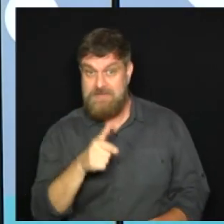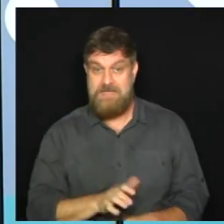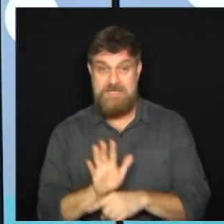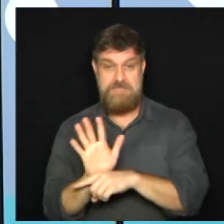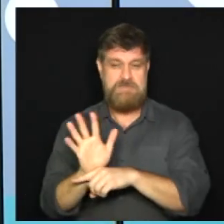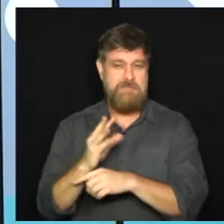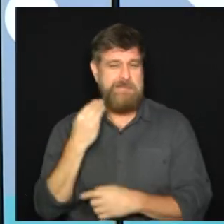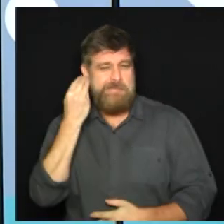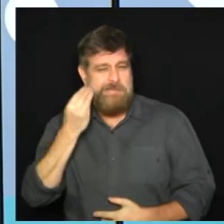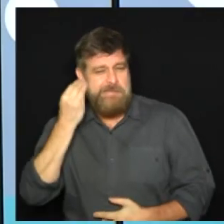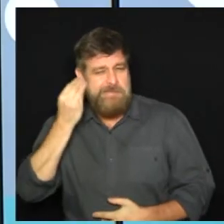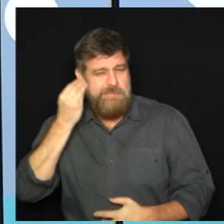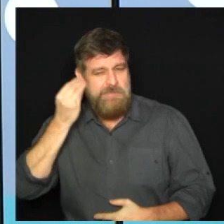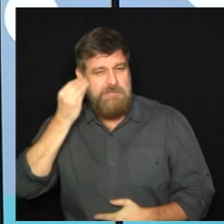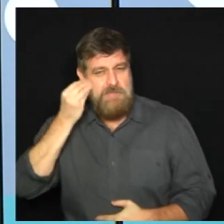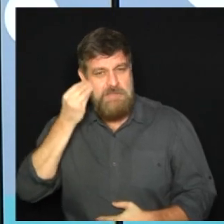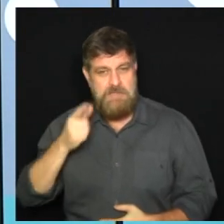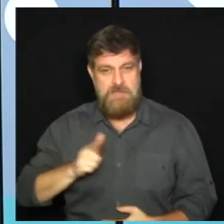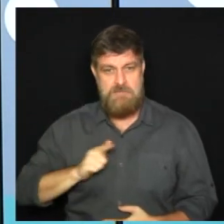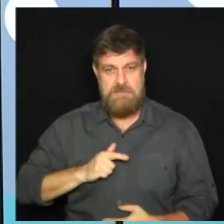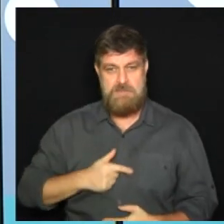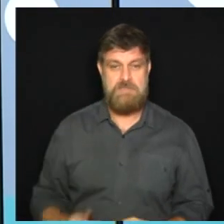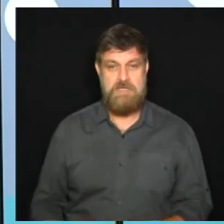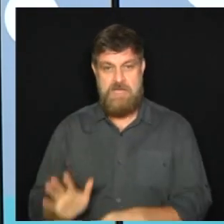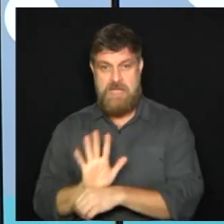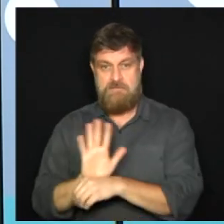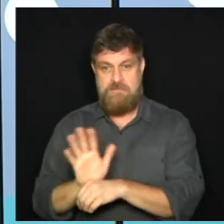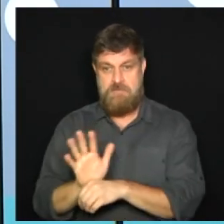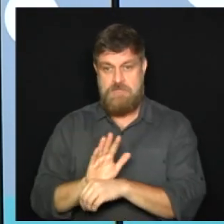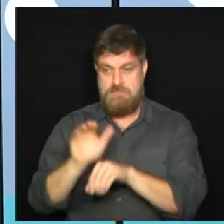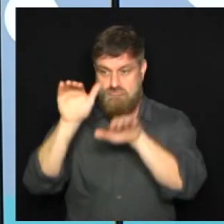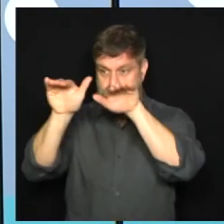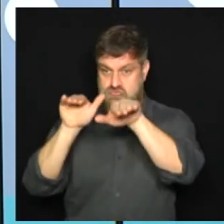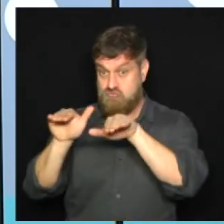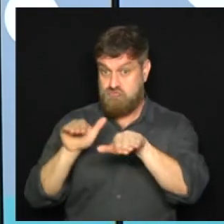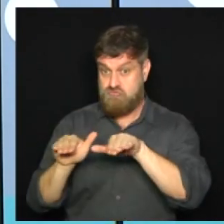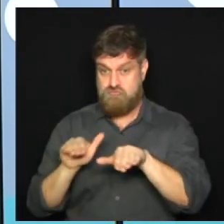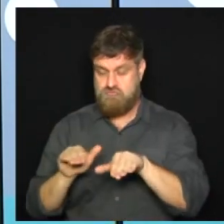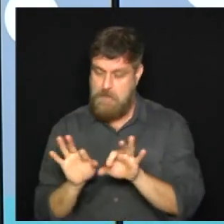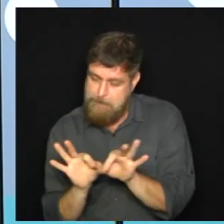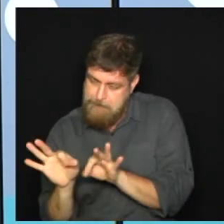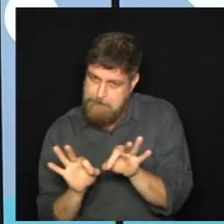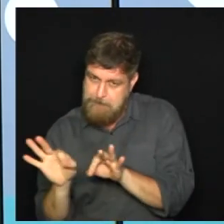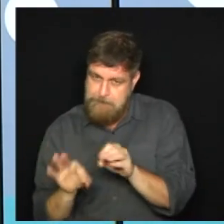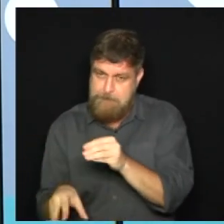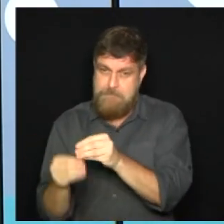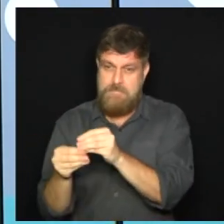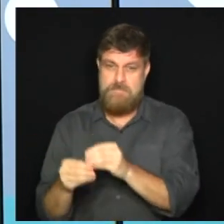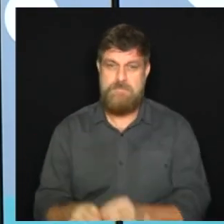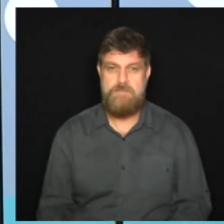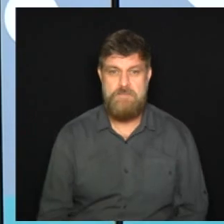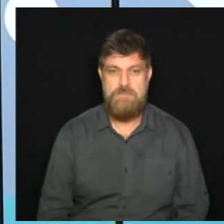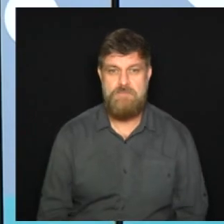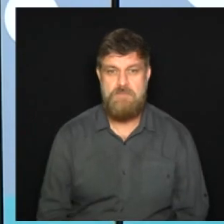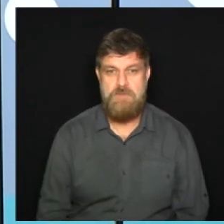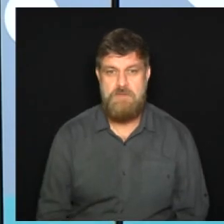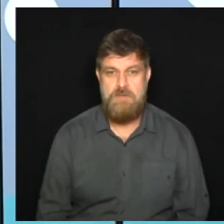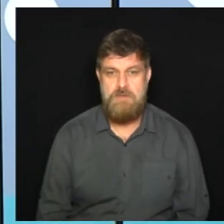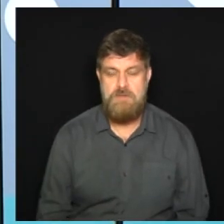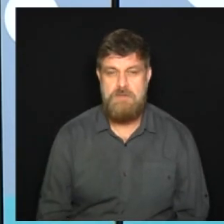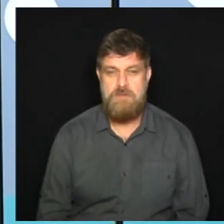filme brasileiro a competir no festival e soma-se aos poucos filmes latino-americanos a já terem passado por